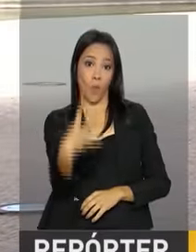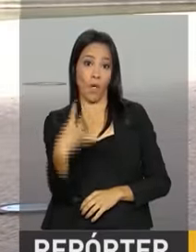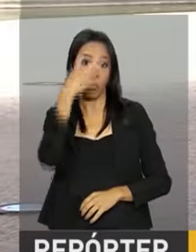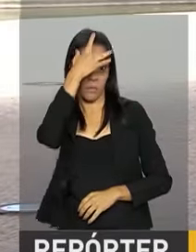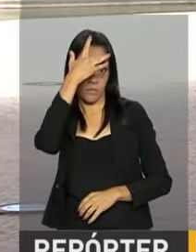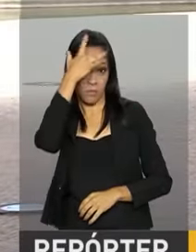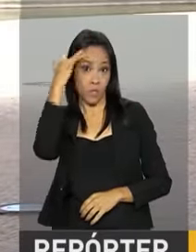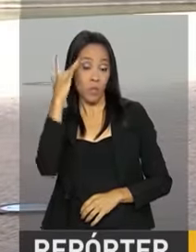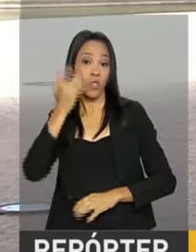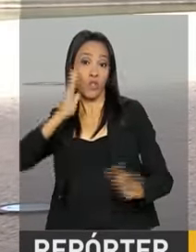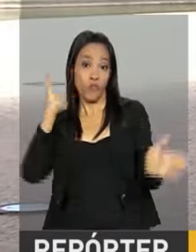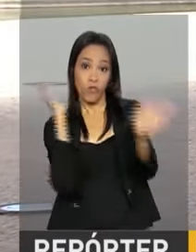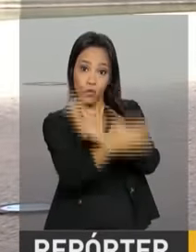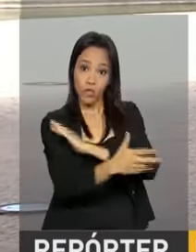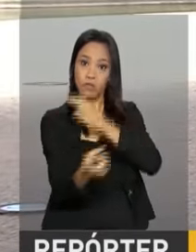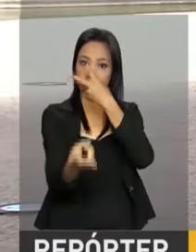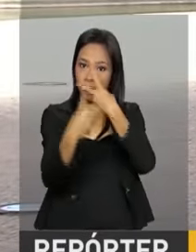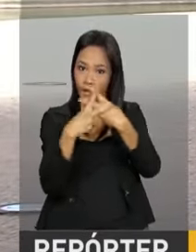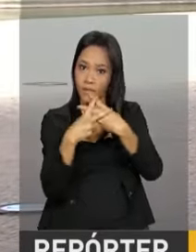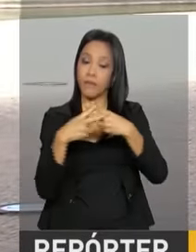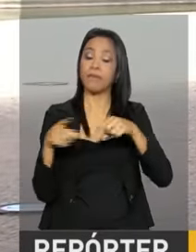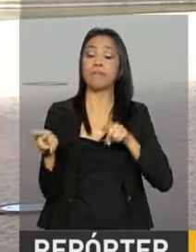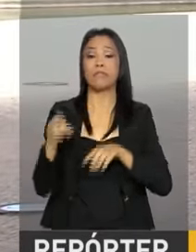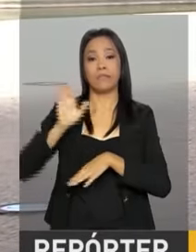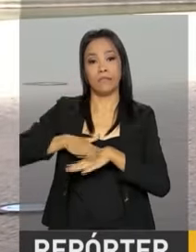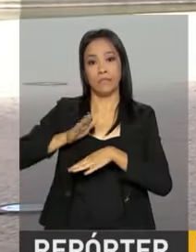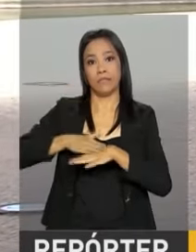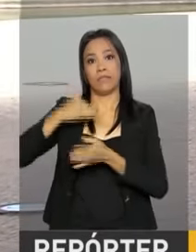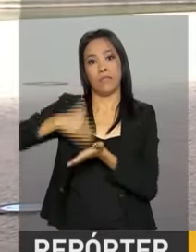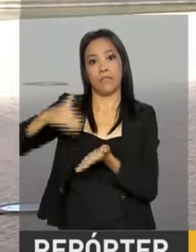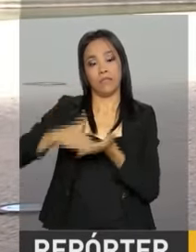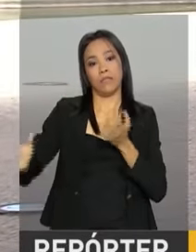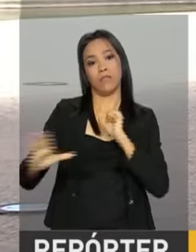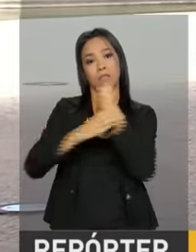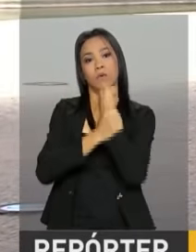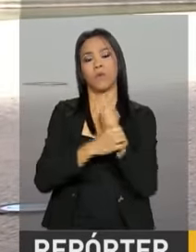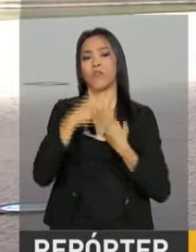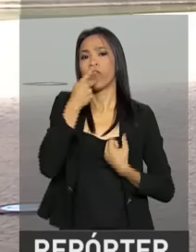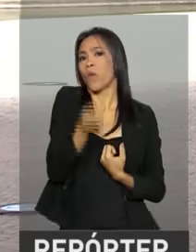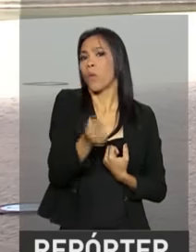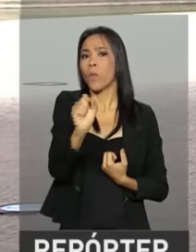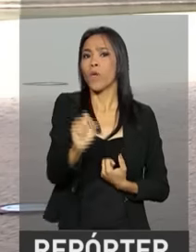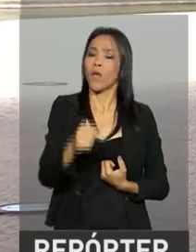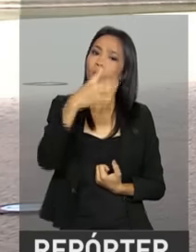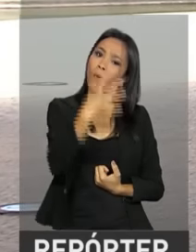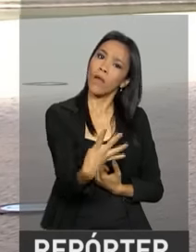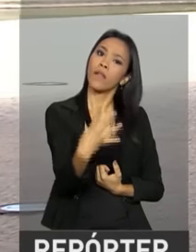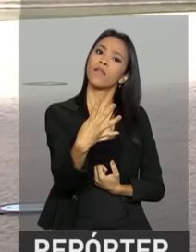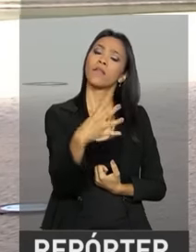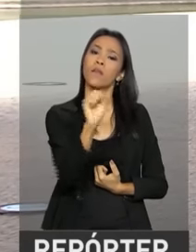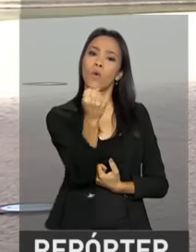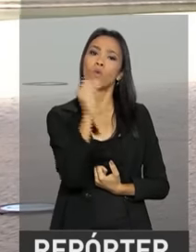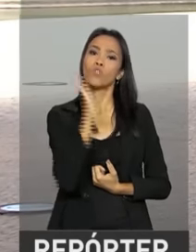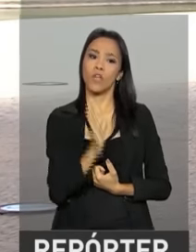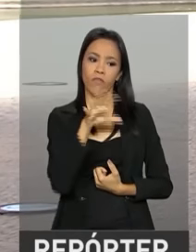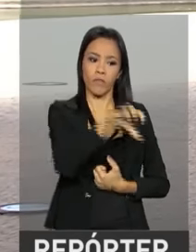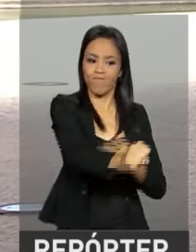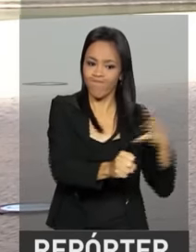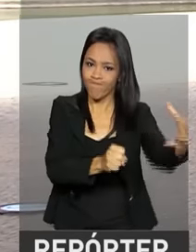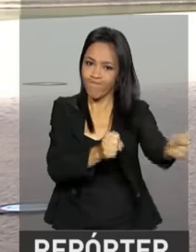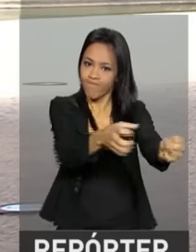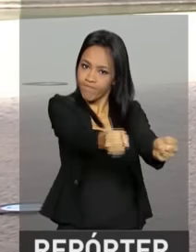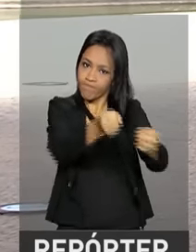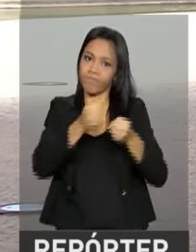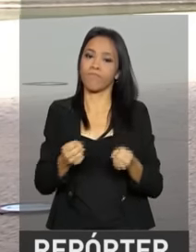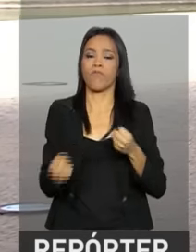fugiram e segundo a secretaria de segurança do Estado do Amazonas 48 já foram recapturados esses líderes que você